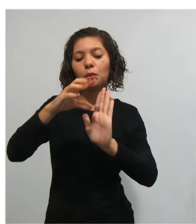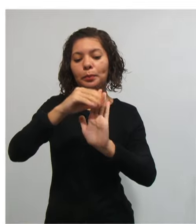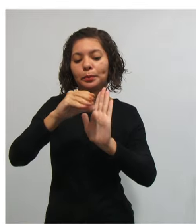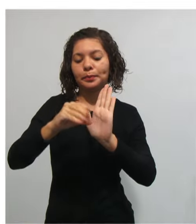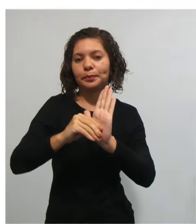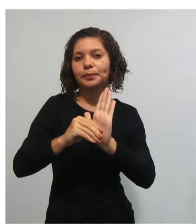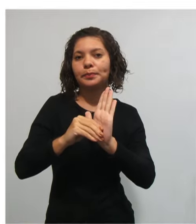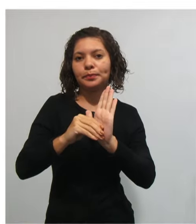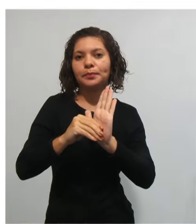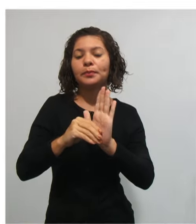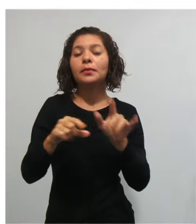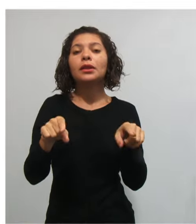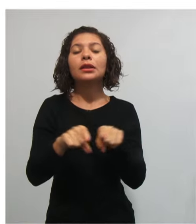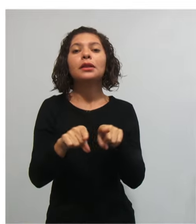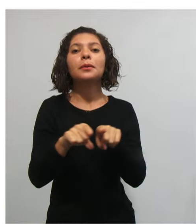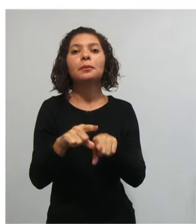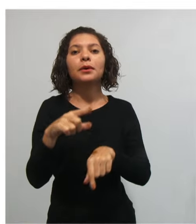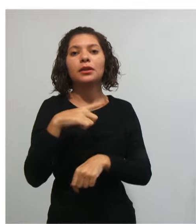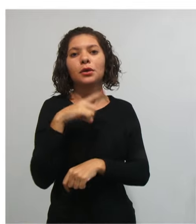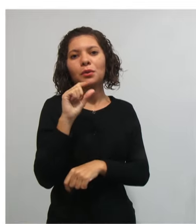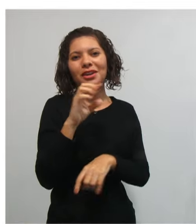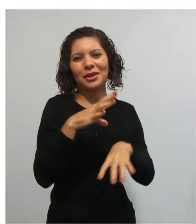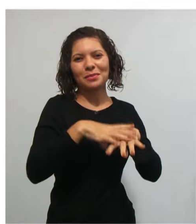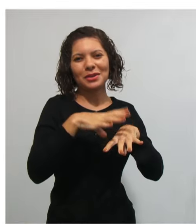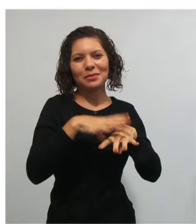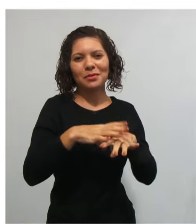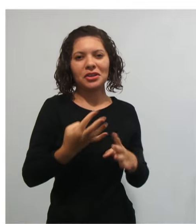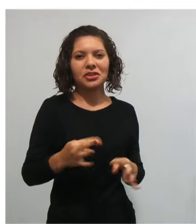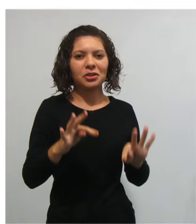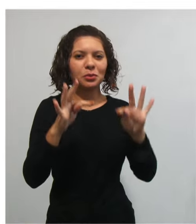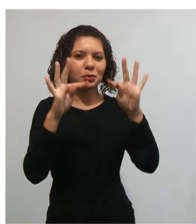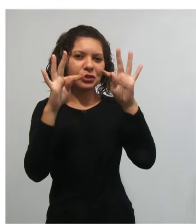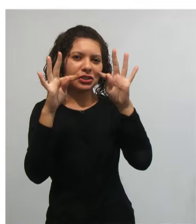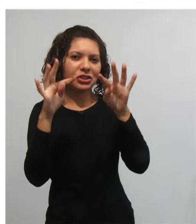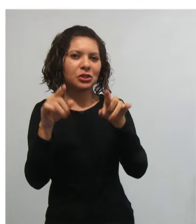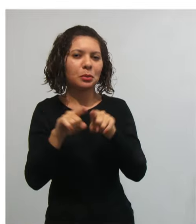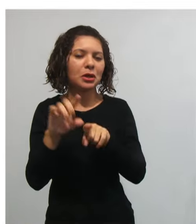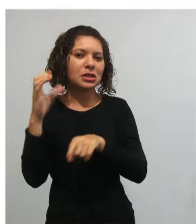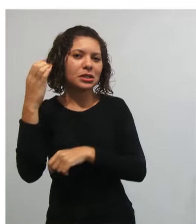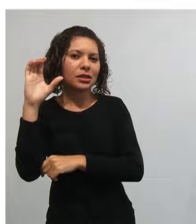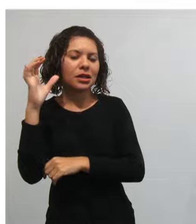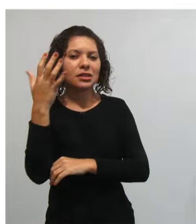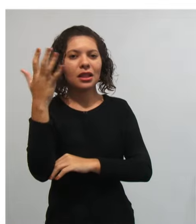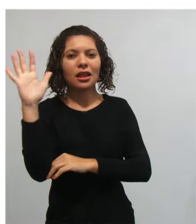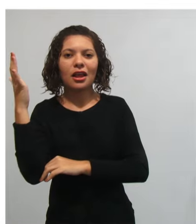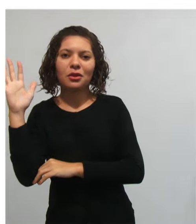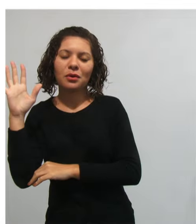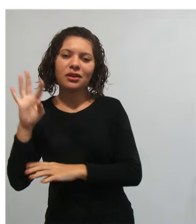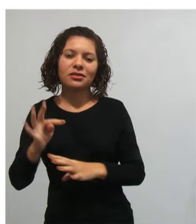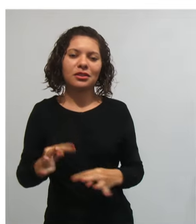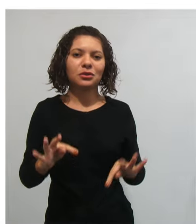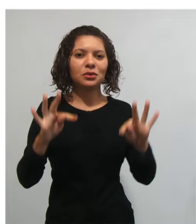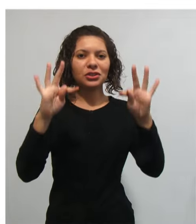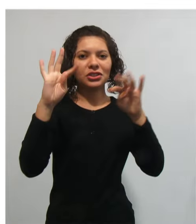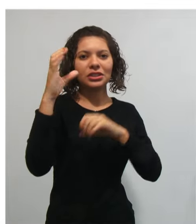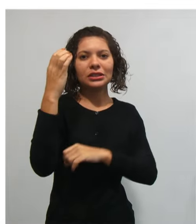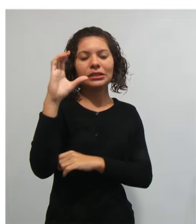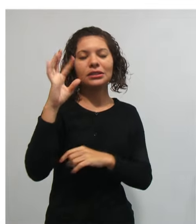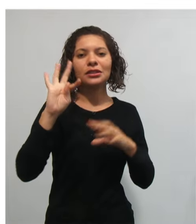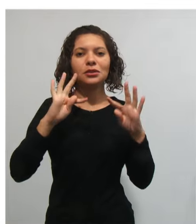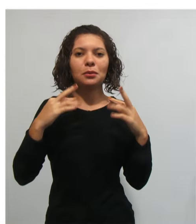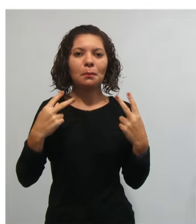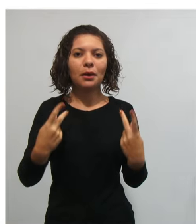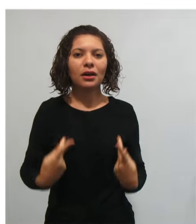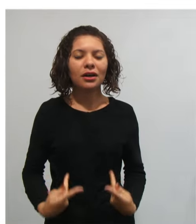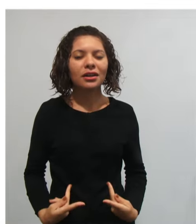conhecimento os os componentes curriculares né E temos a matemática e suas Tecnologias